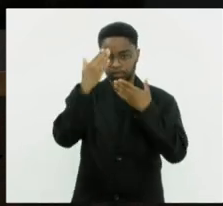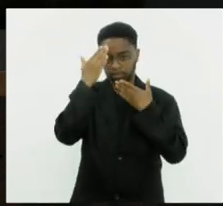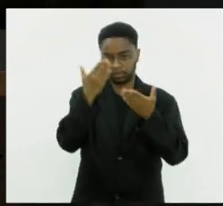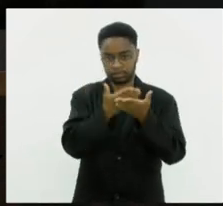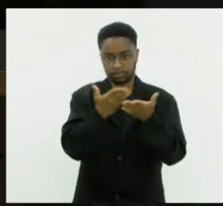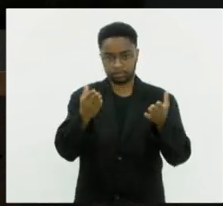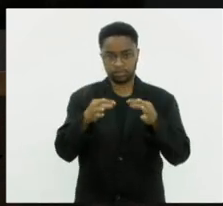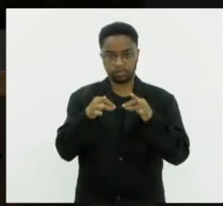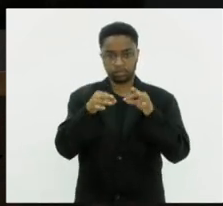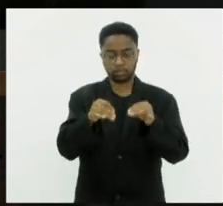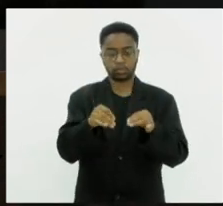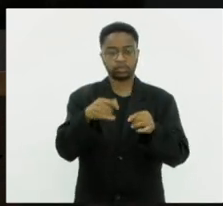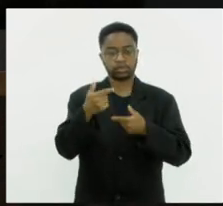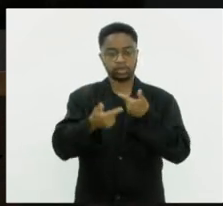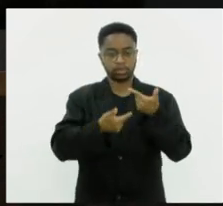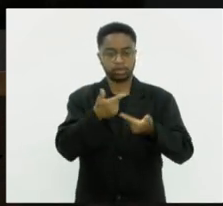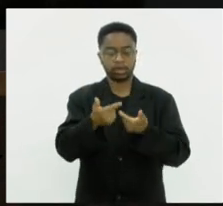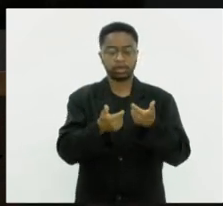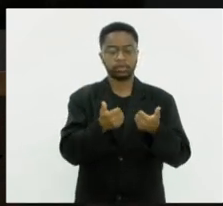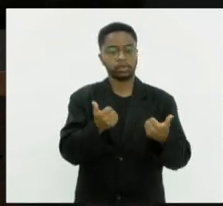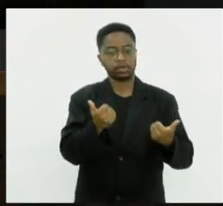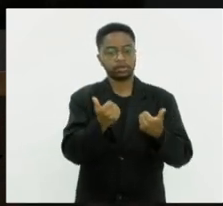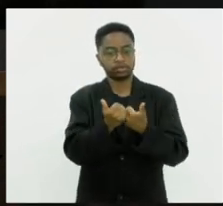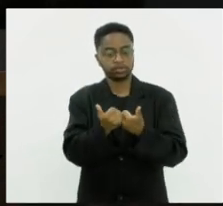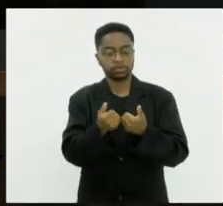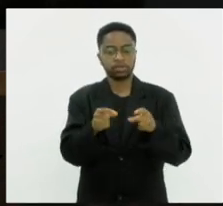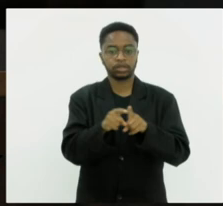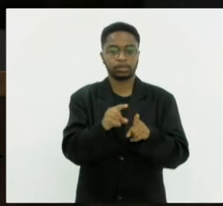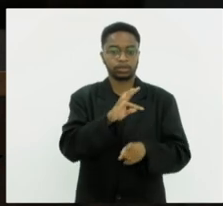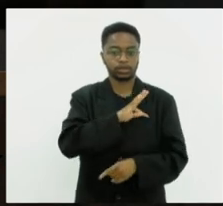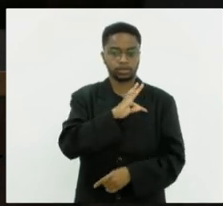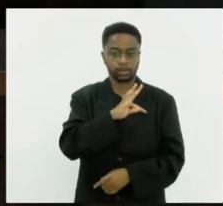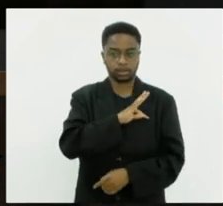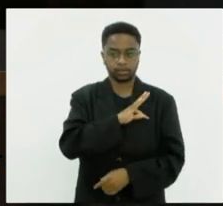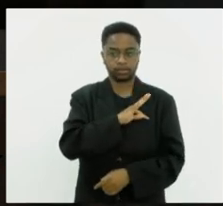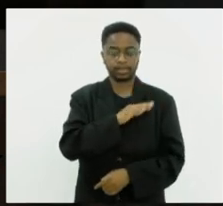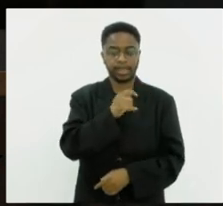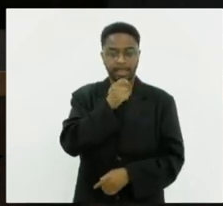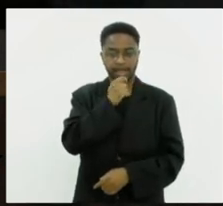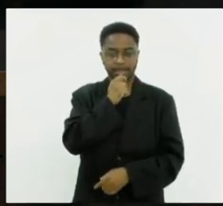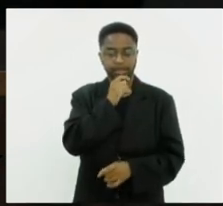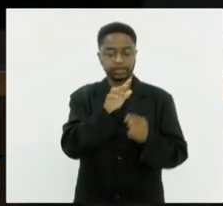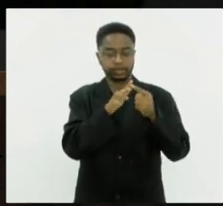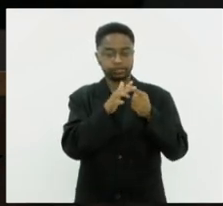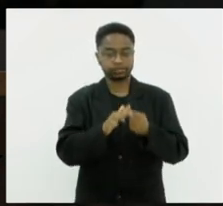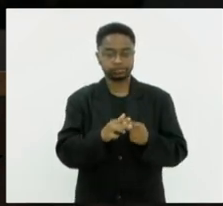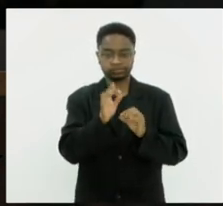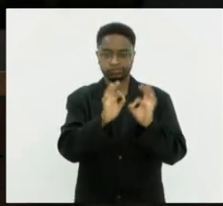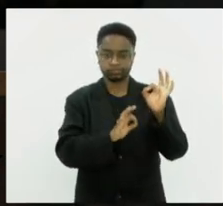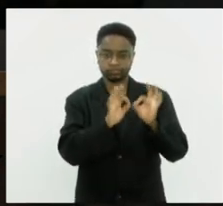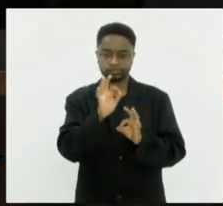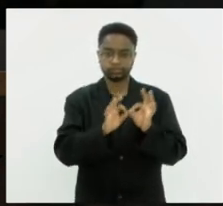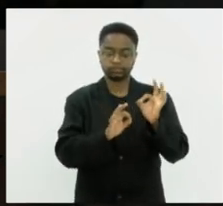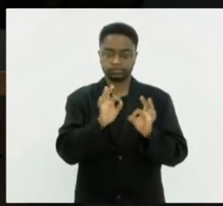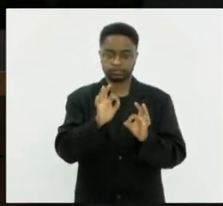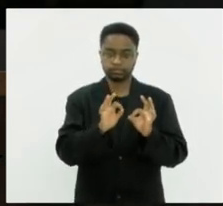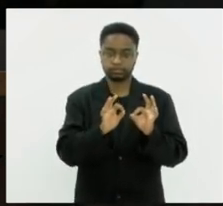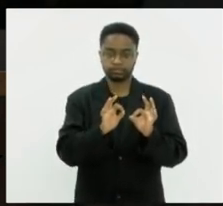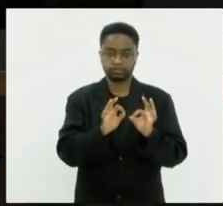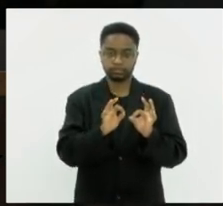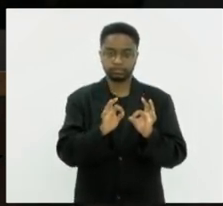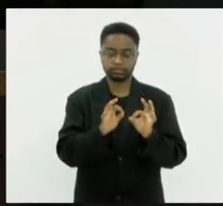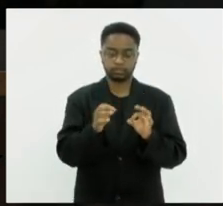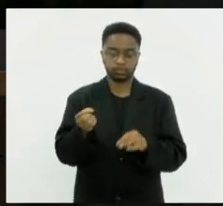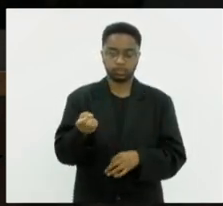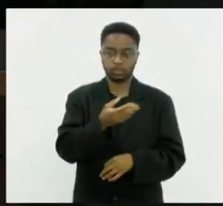os trabalhadores, assessores, o pessoal da técnica que ainda estão acertando aí, ajustando, né? As